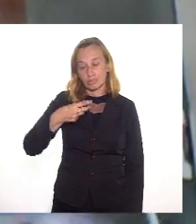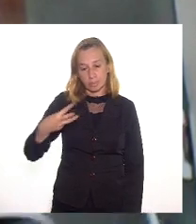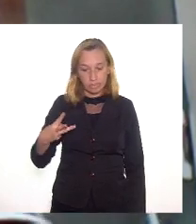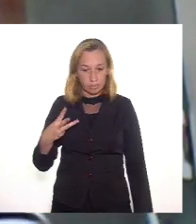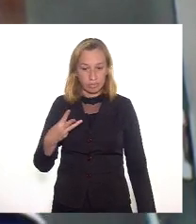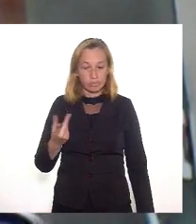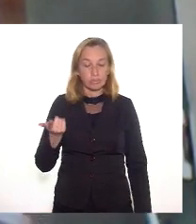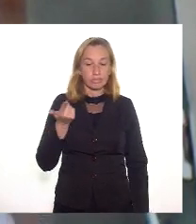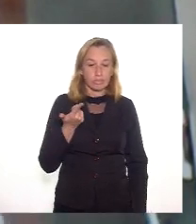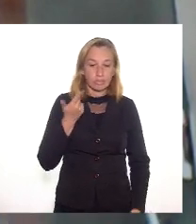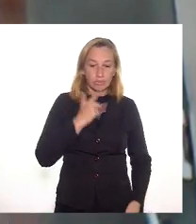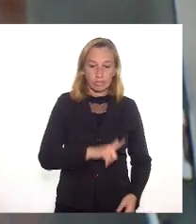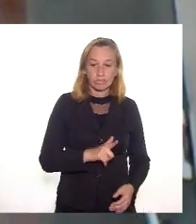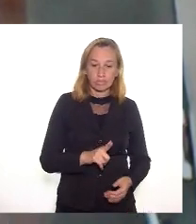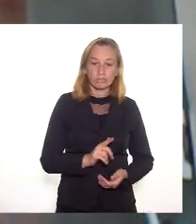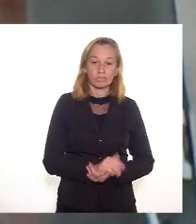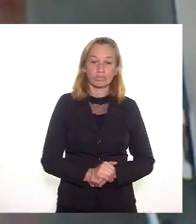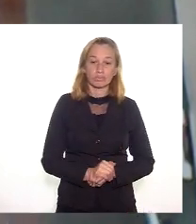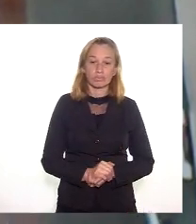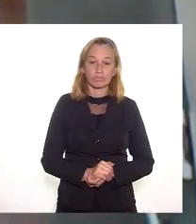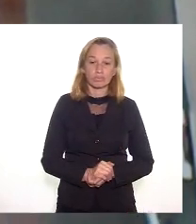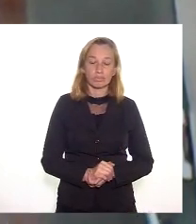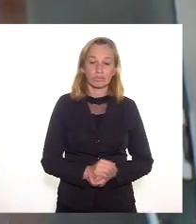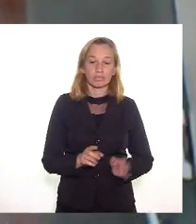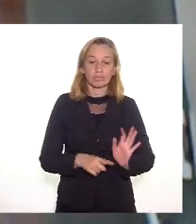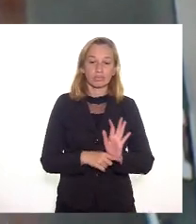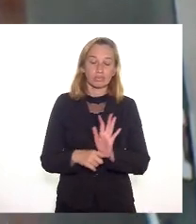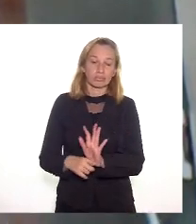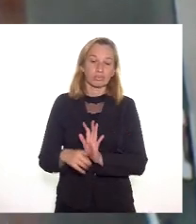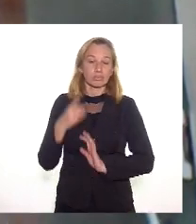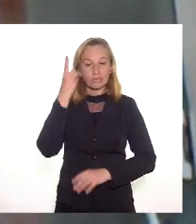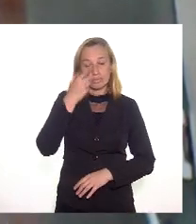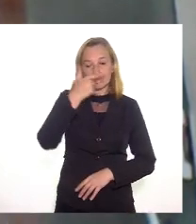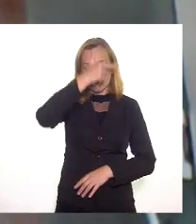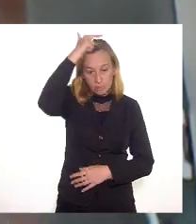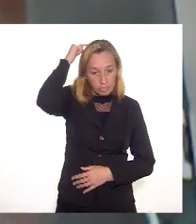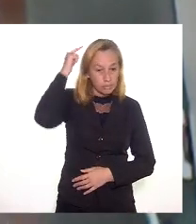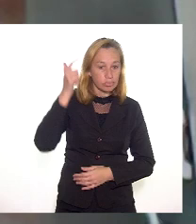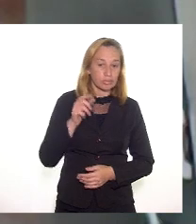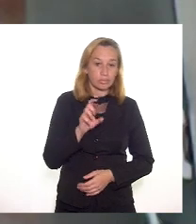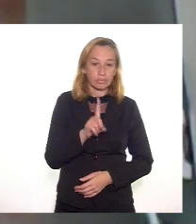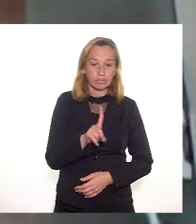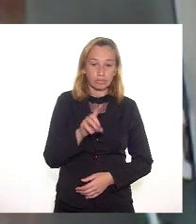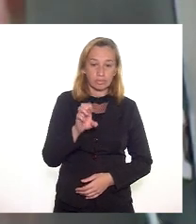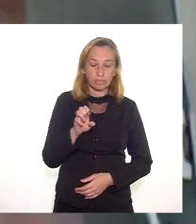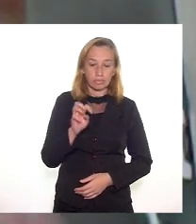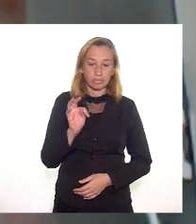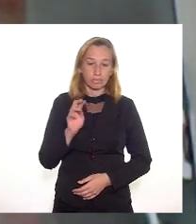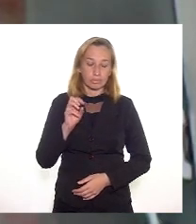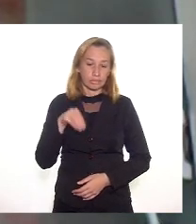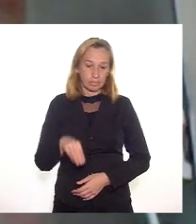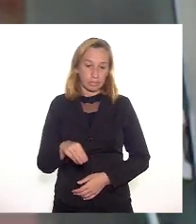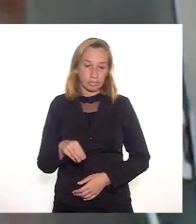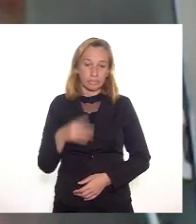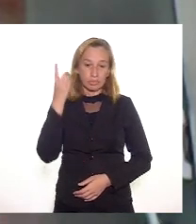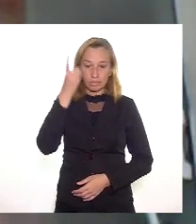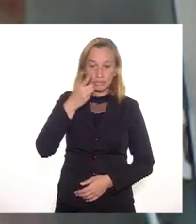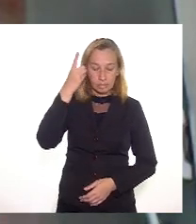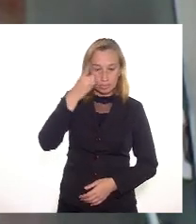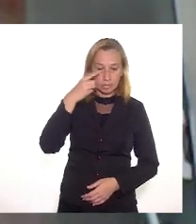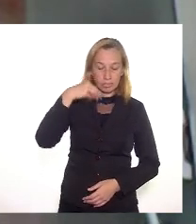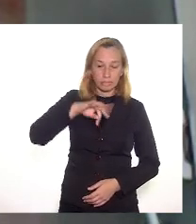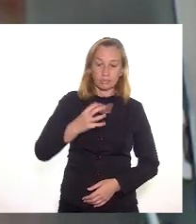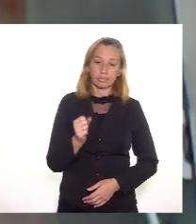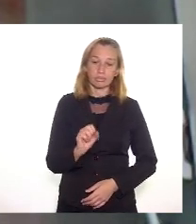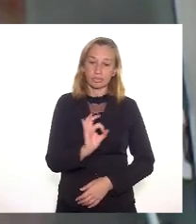colocar dentro desse equipamento da Fundação Leão 13 com a ajuda do Luiz Paulo que me orientou o Detran. Deputada Marta Rocha, hoje nós temos um Detran,